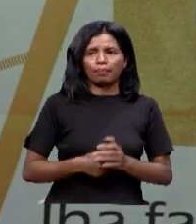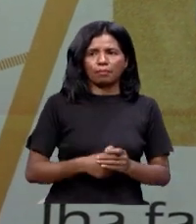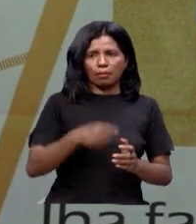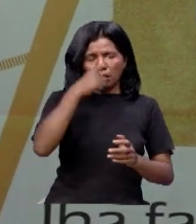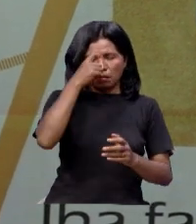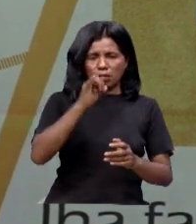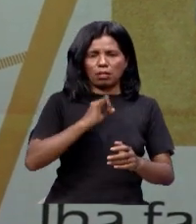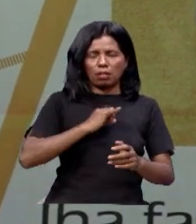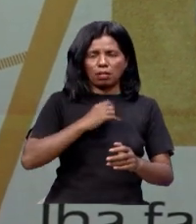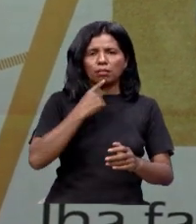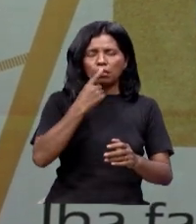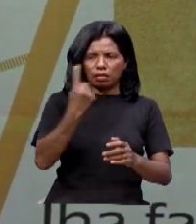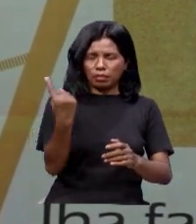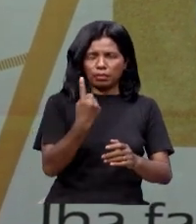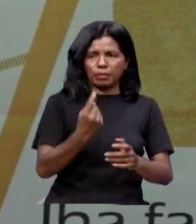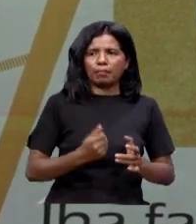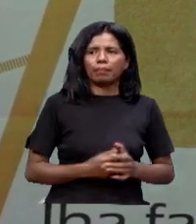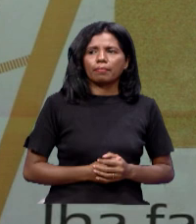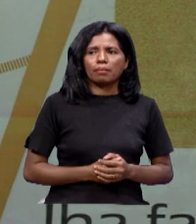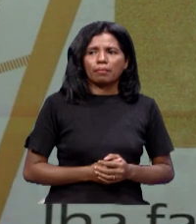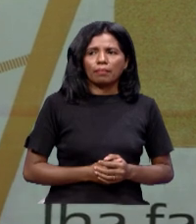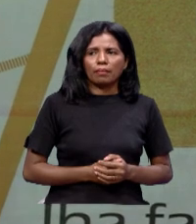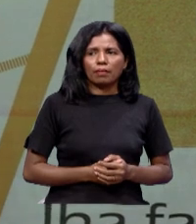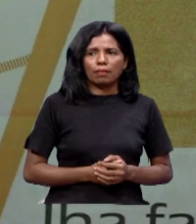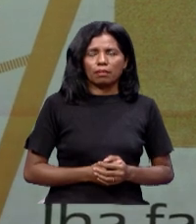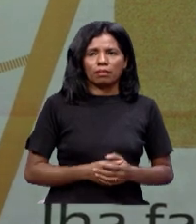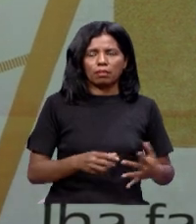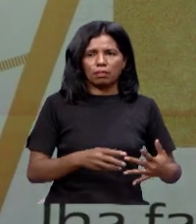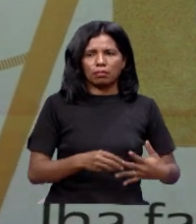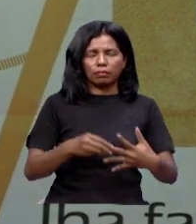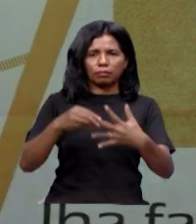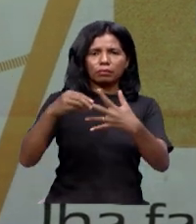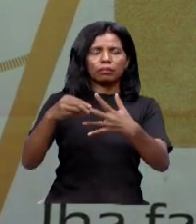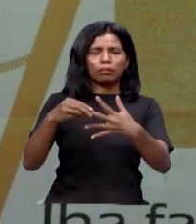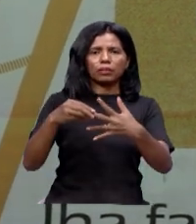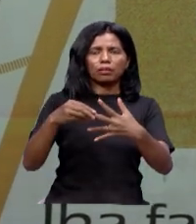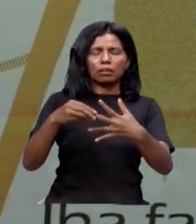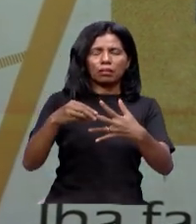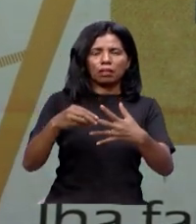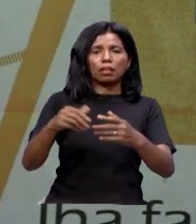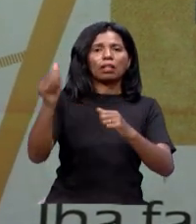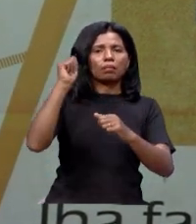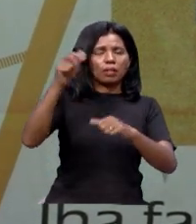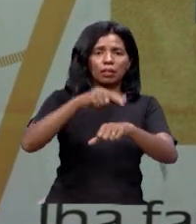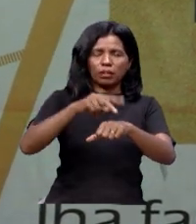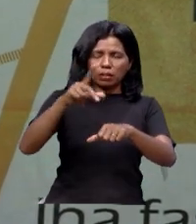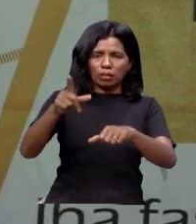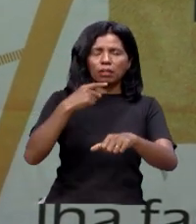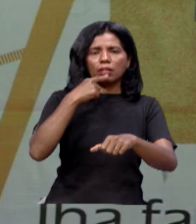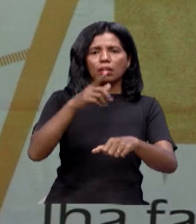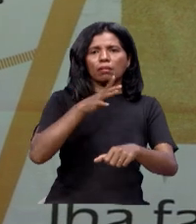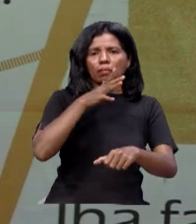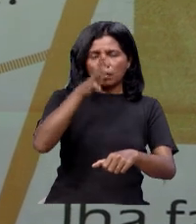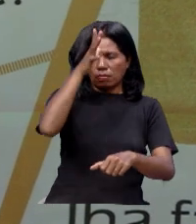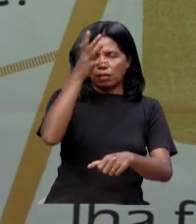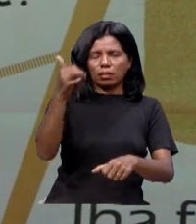vane encoraja na fate, lideu ba campanha nacional de oen, a encoraja ba inansira a mansira neve